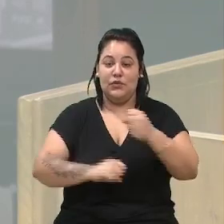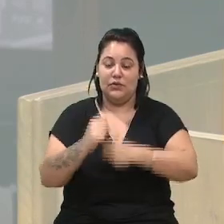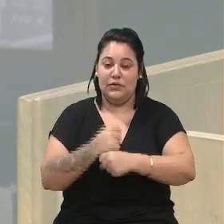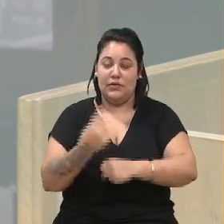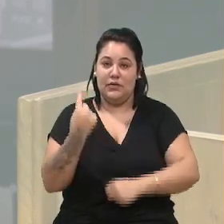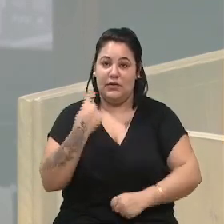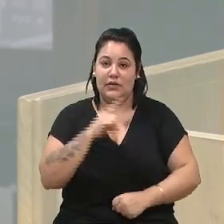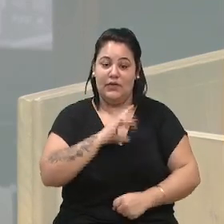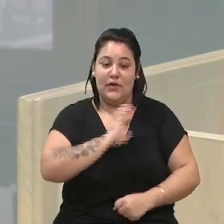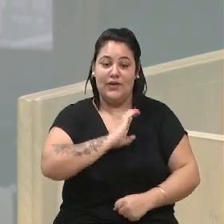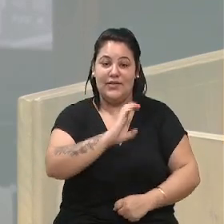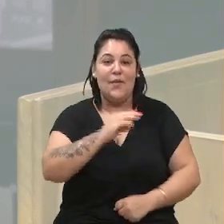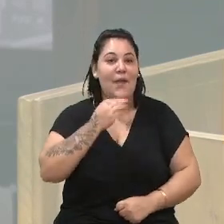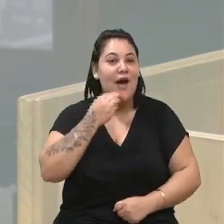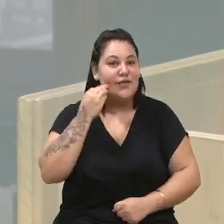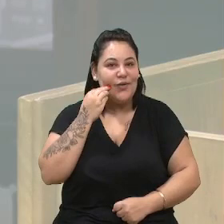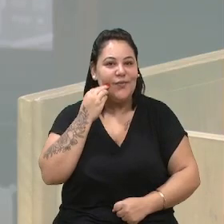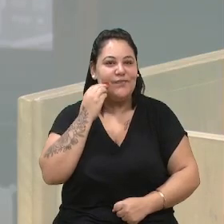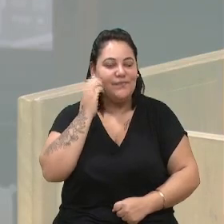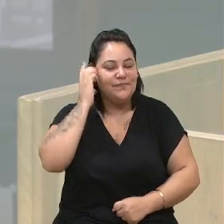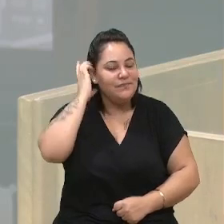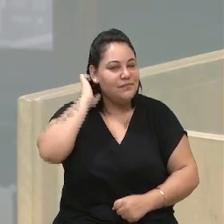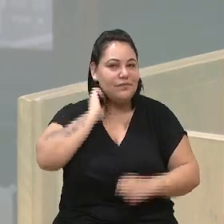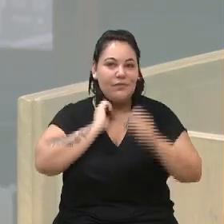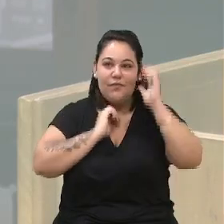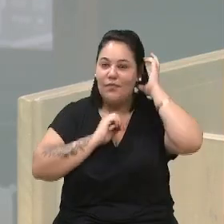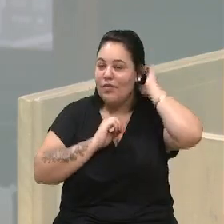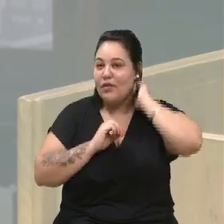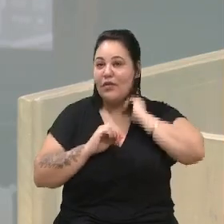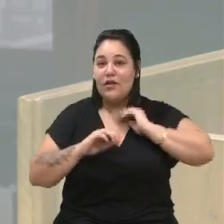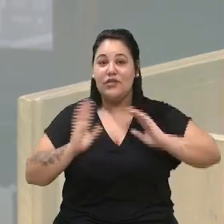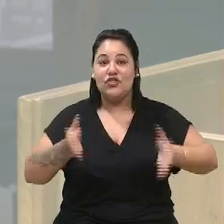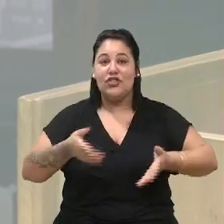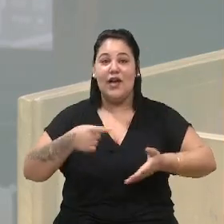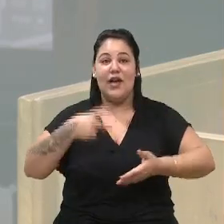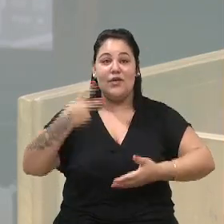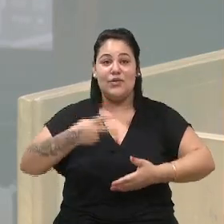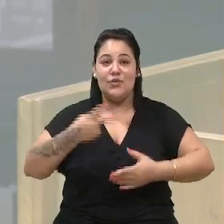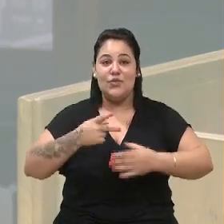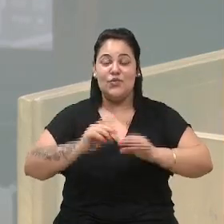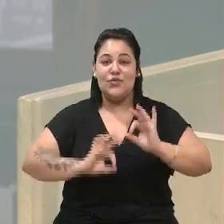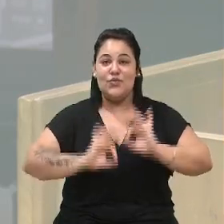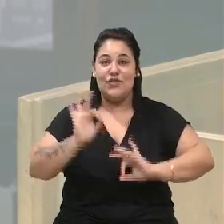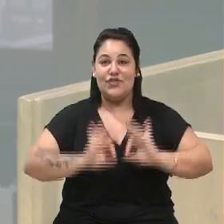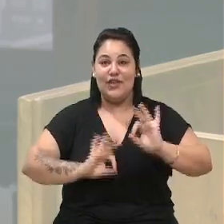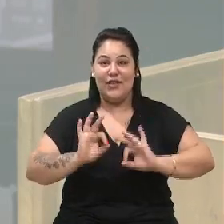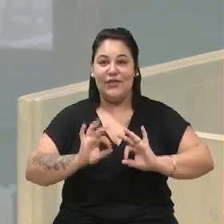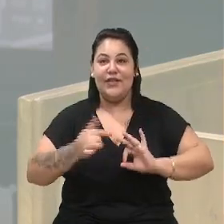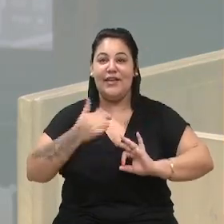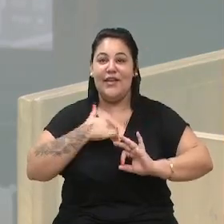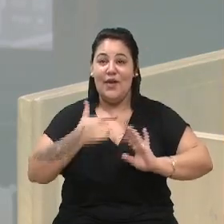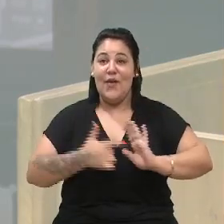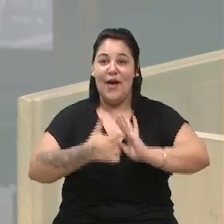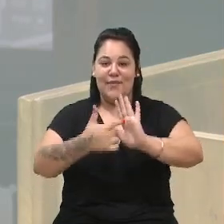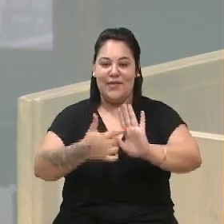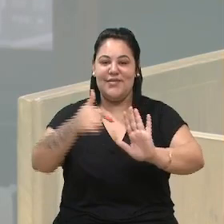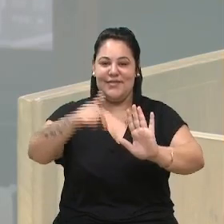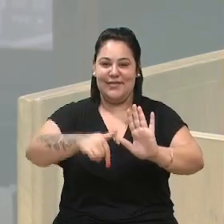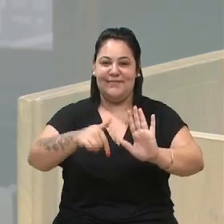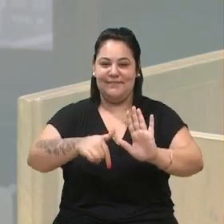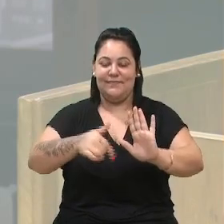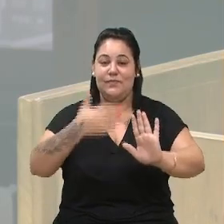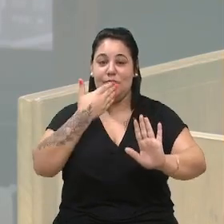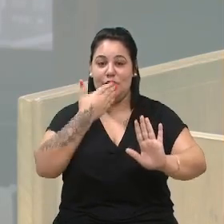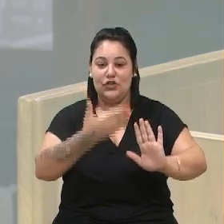dos Santos, e já é o segundo projeto que eu apresento, um projeto e um